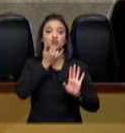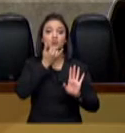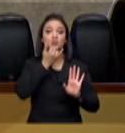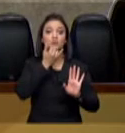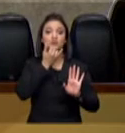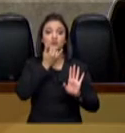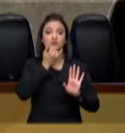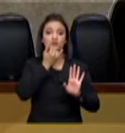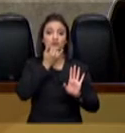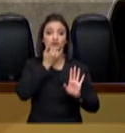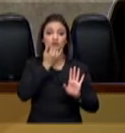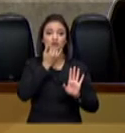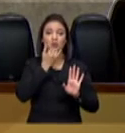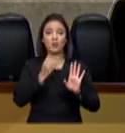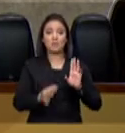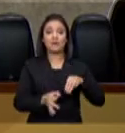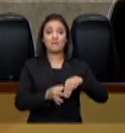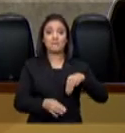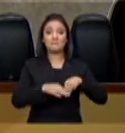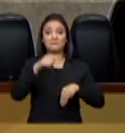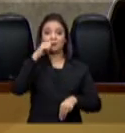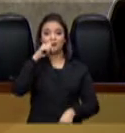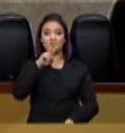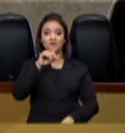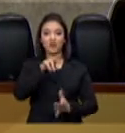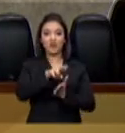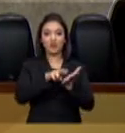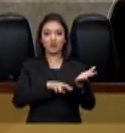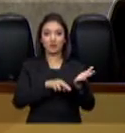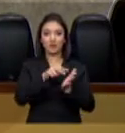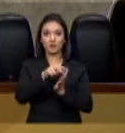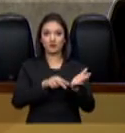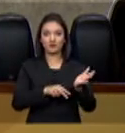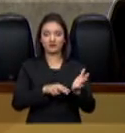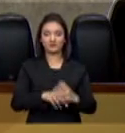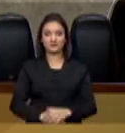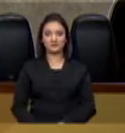Perdão. Ministro Fachin, para o relatório.